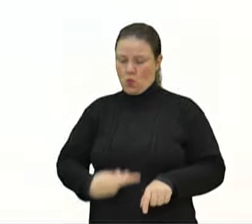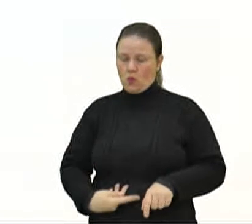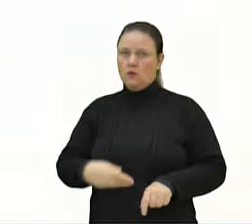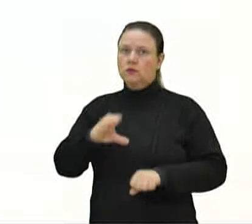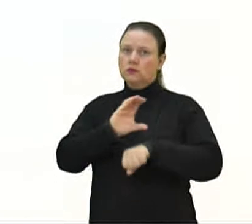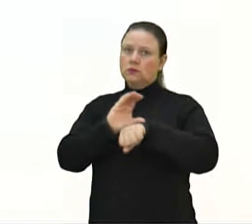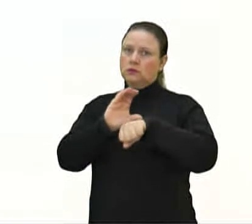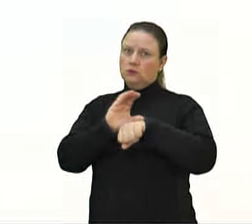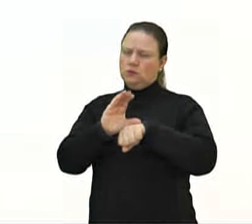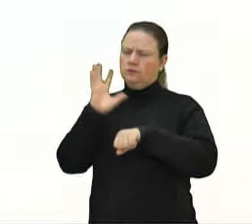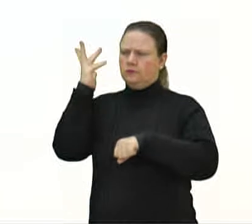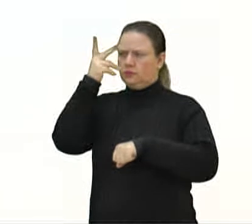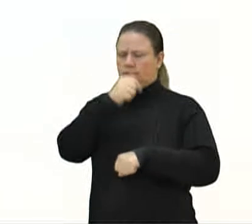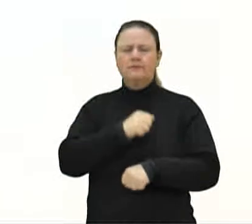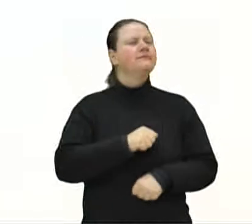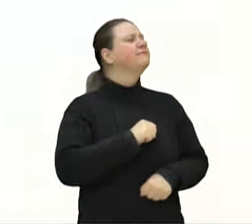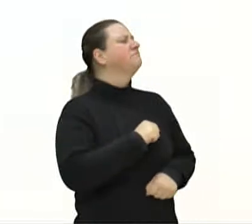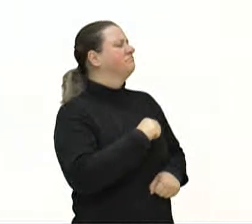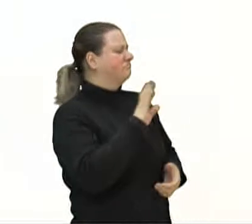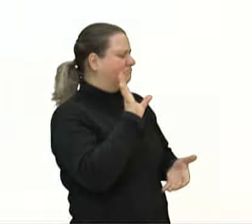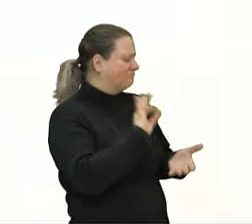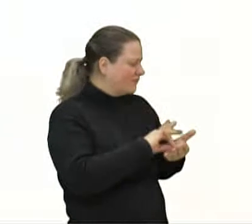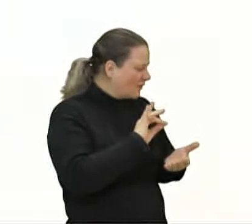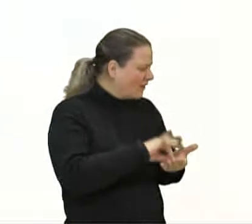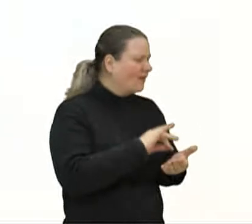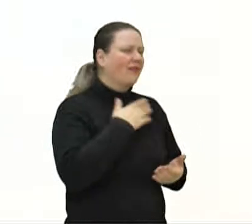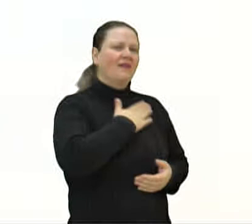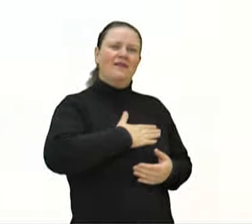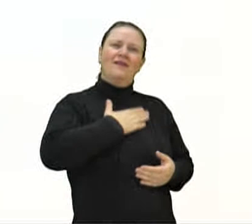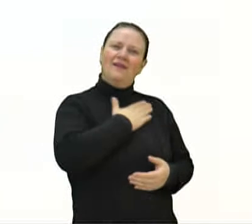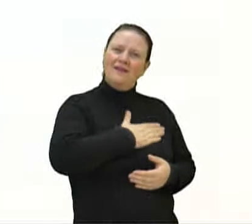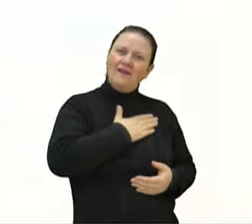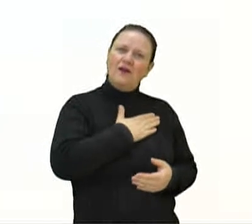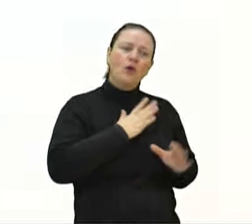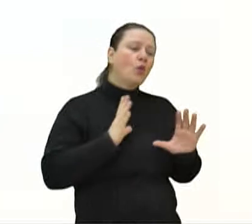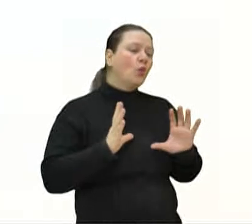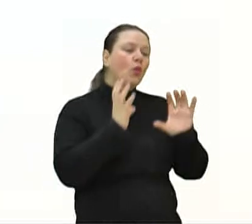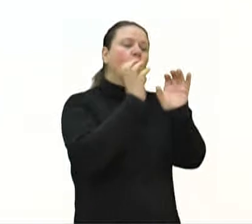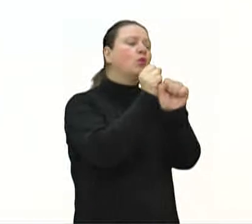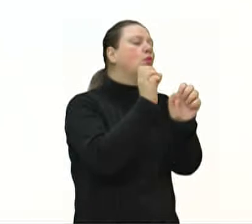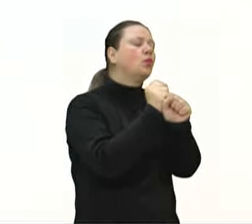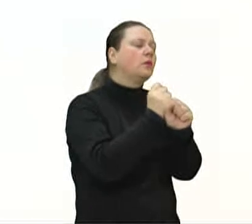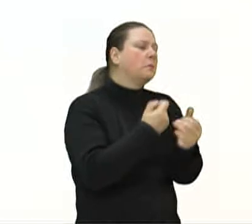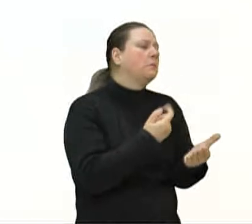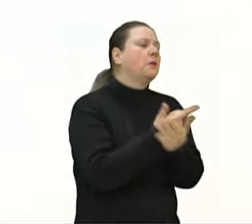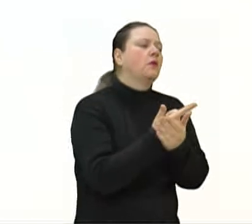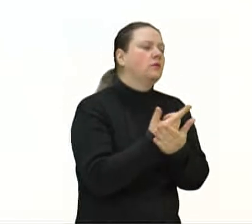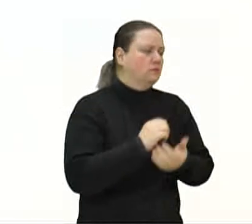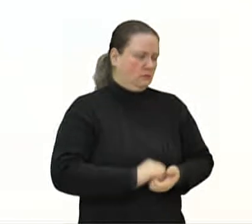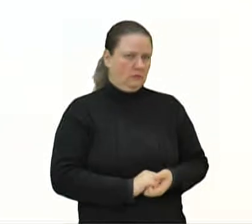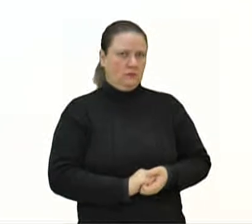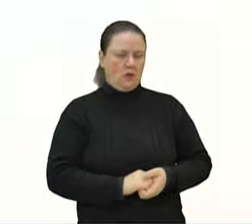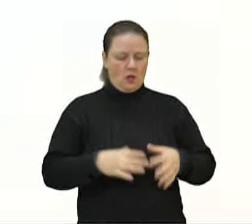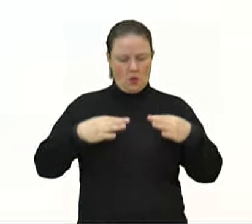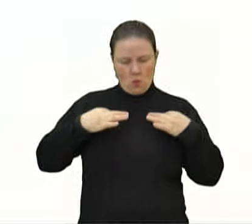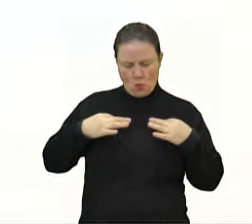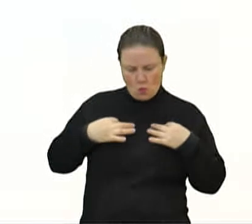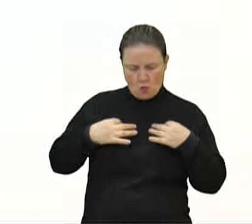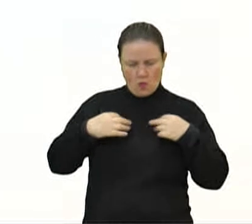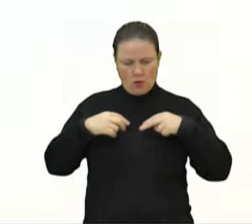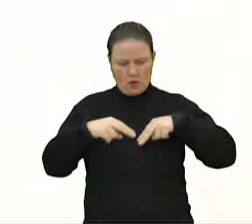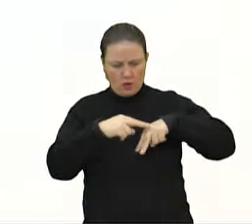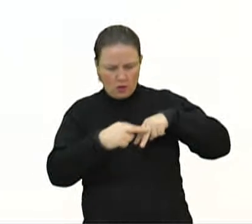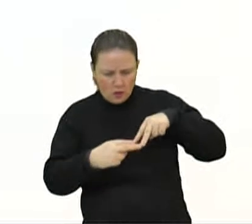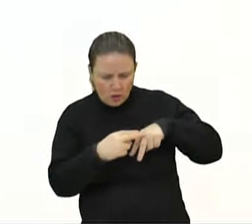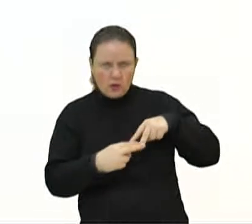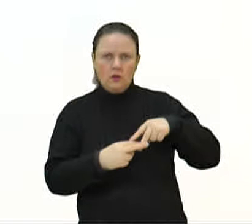bonita. Realmente me fascina. La llevo también. ¿Cuánto es todo? Bueno, el vestido, el pantalón, la